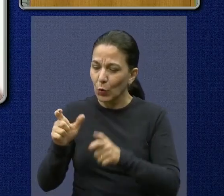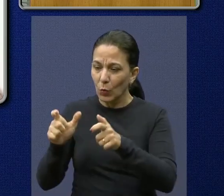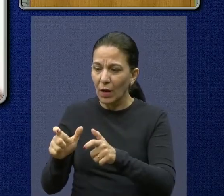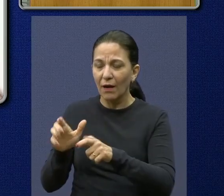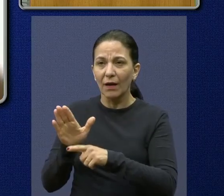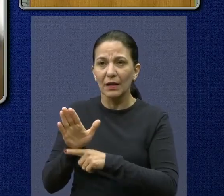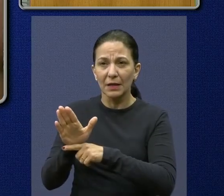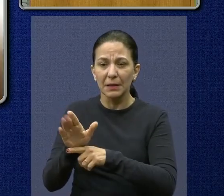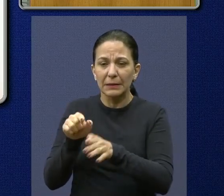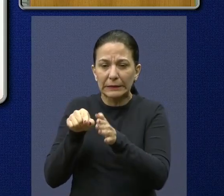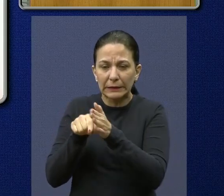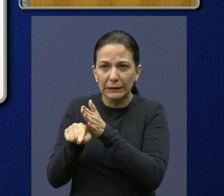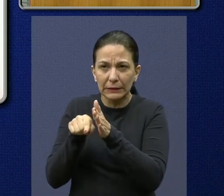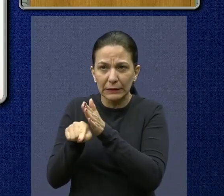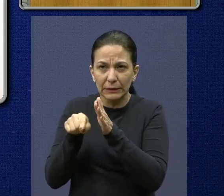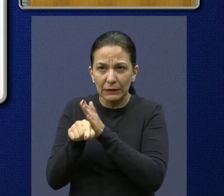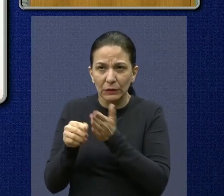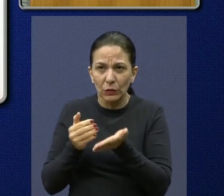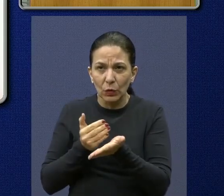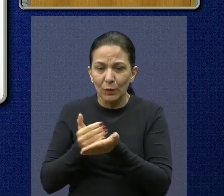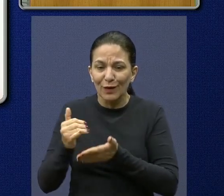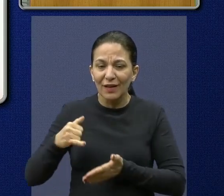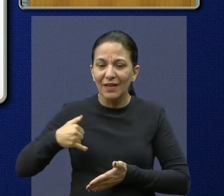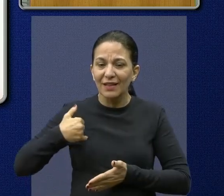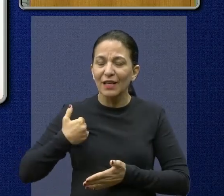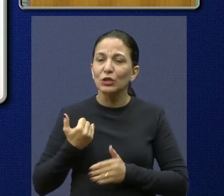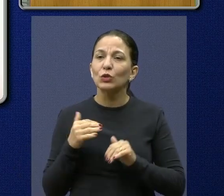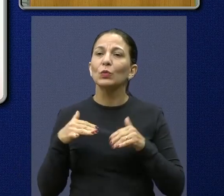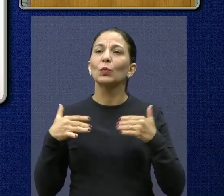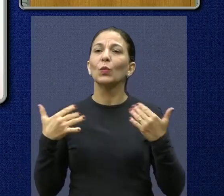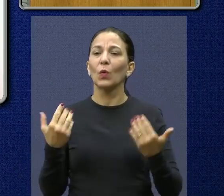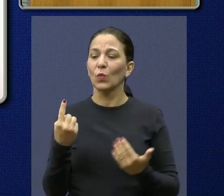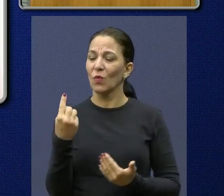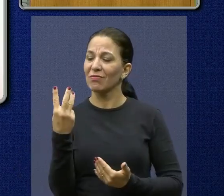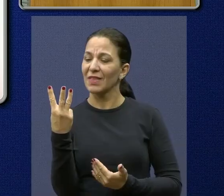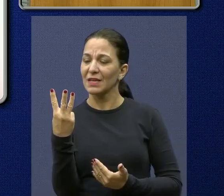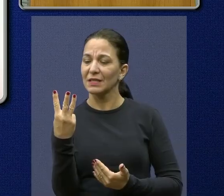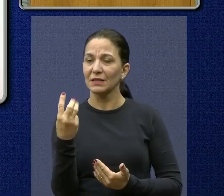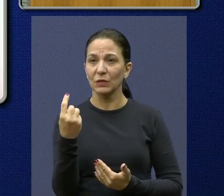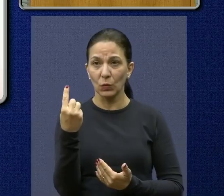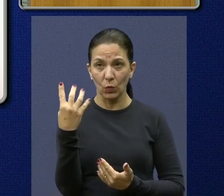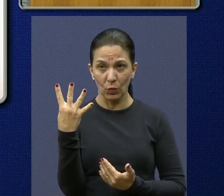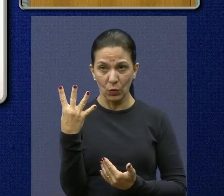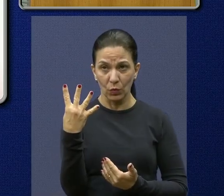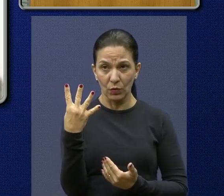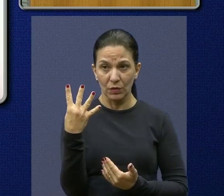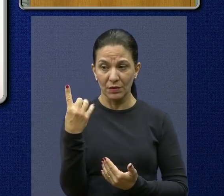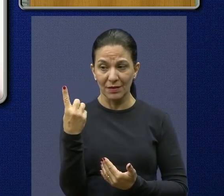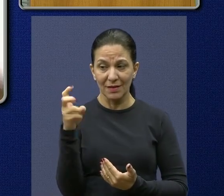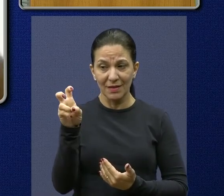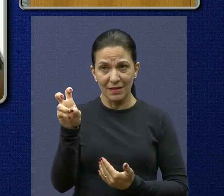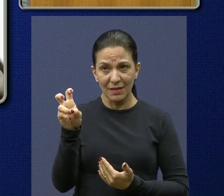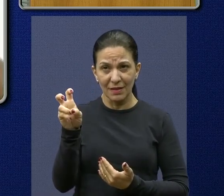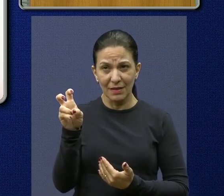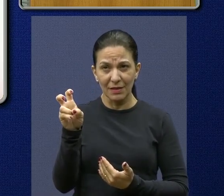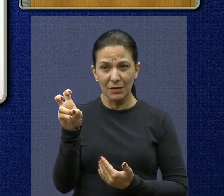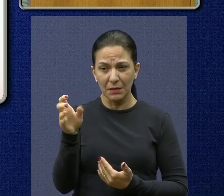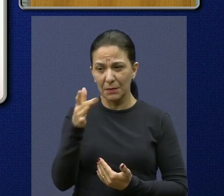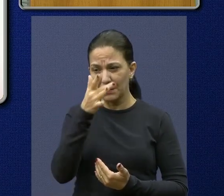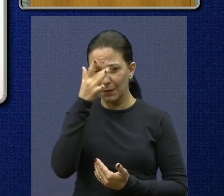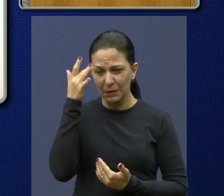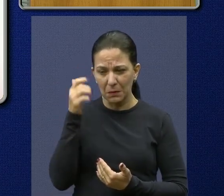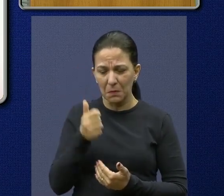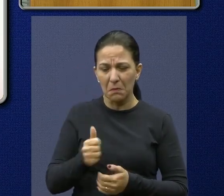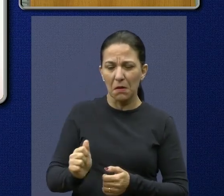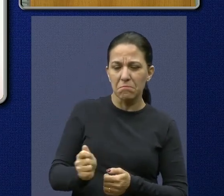vão investigar a história dele, ele começou a beber com que idade? 13 anos, 14 anos, 15 anos, lá que aquele tio aloprado lá deu a cerveja